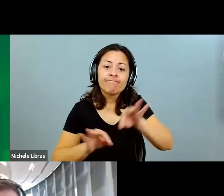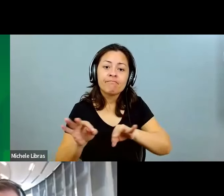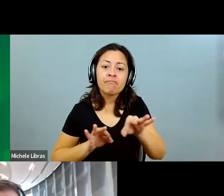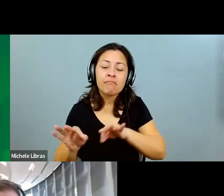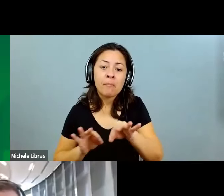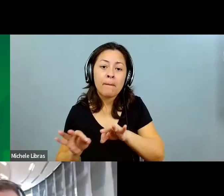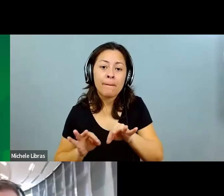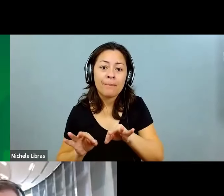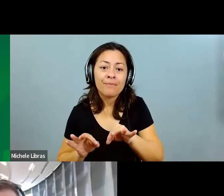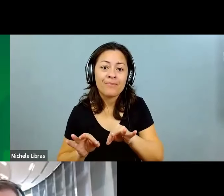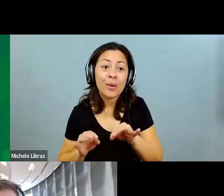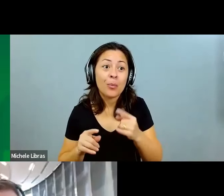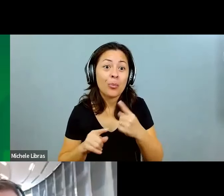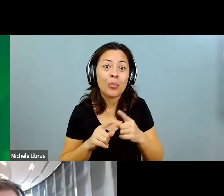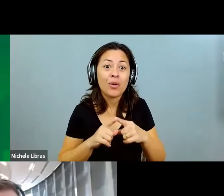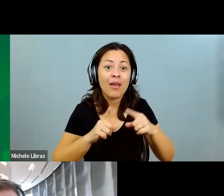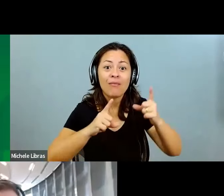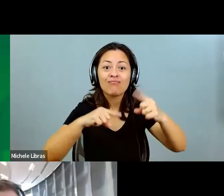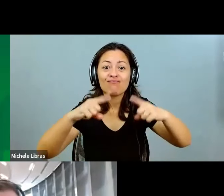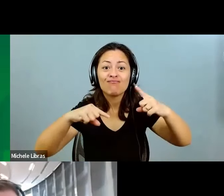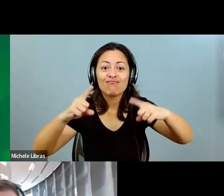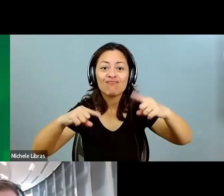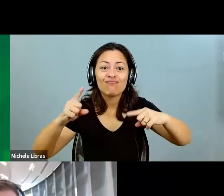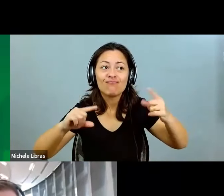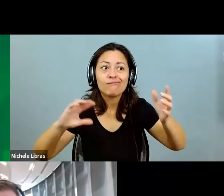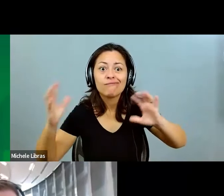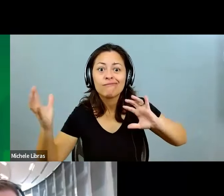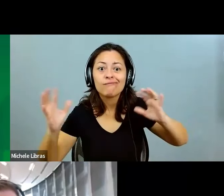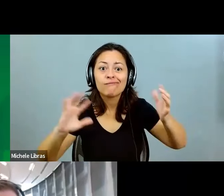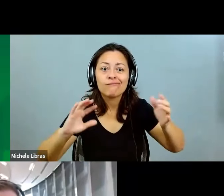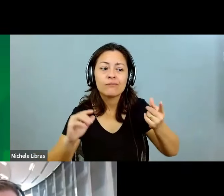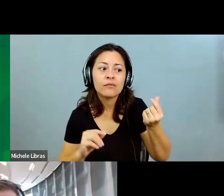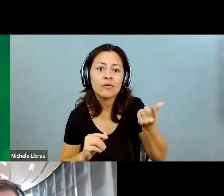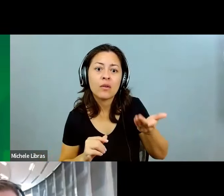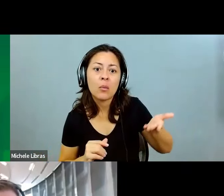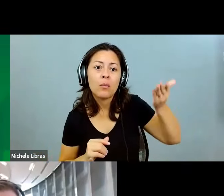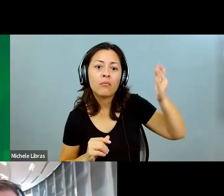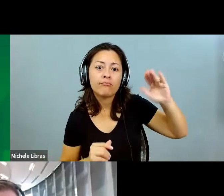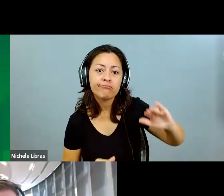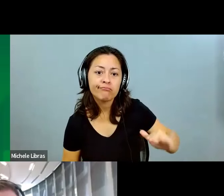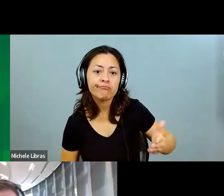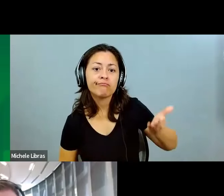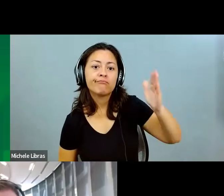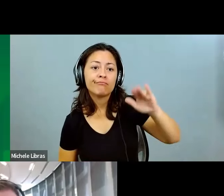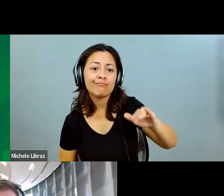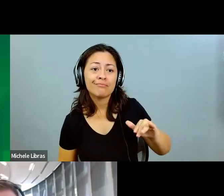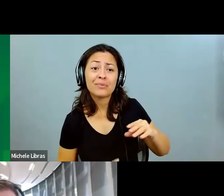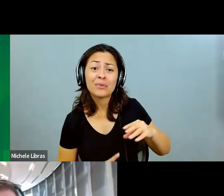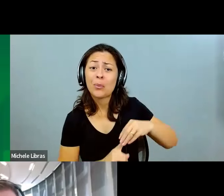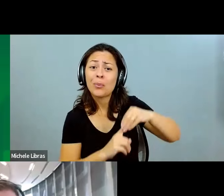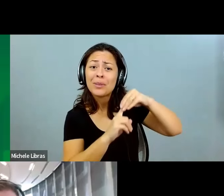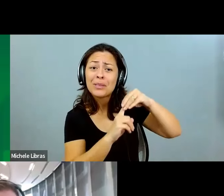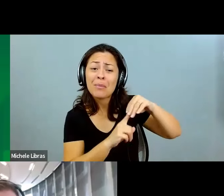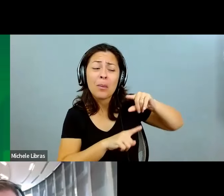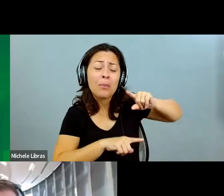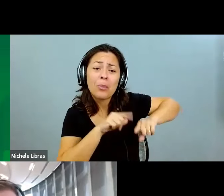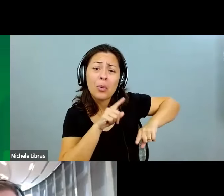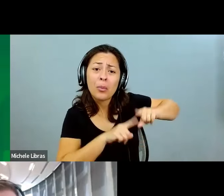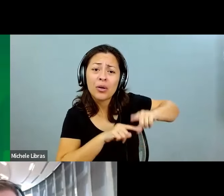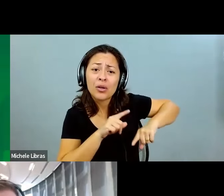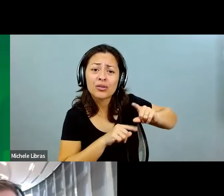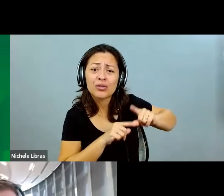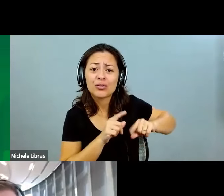maior volatilidade nos preços das comodes inclusive Então porque tu faz uma simulação hoje aí